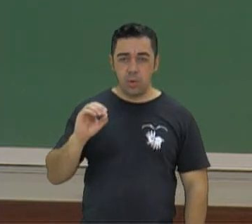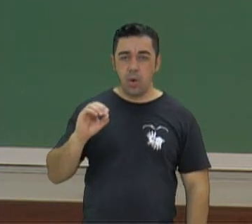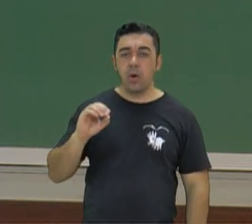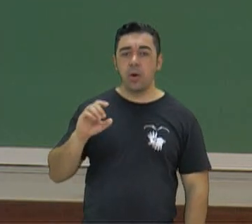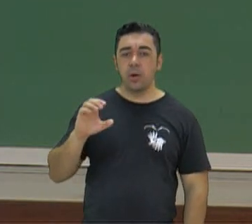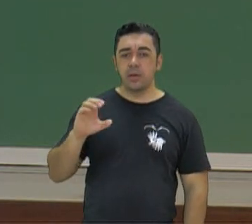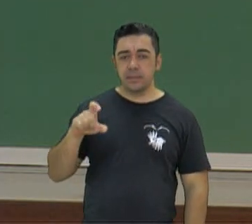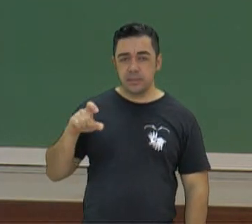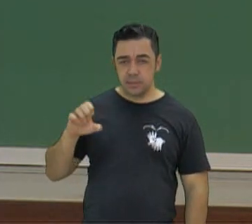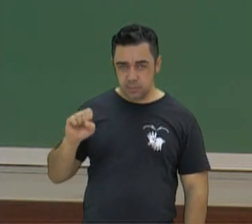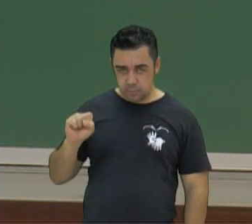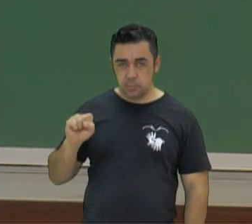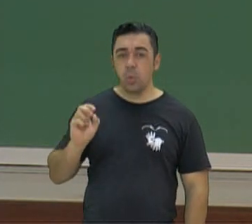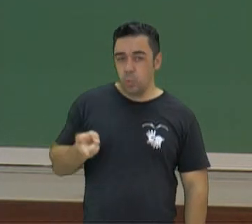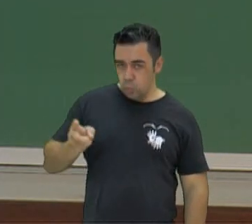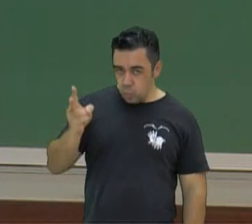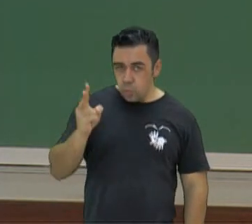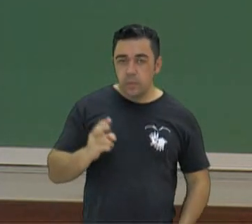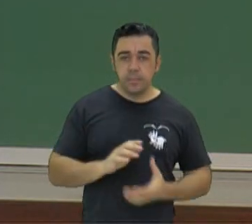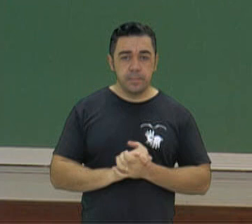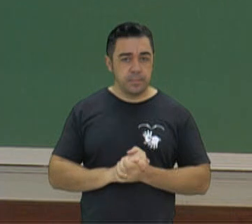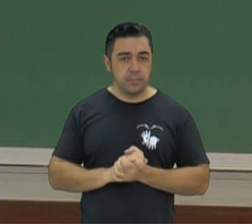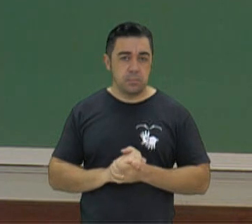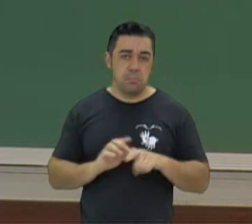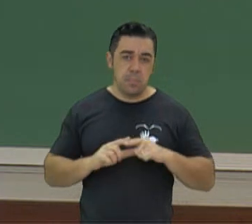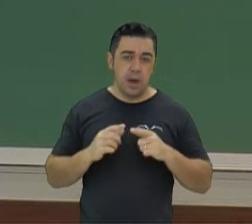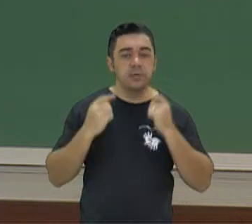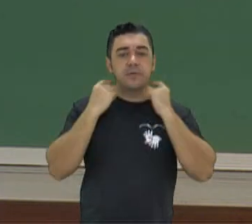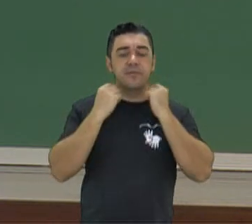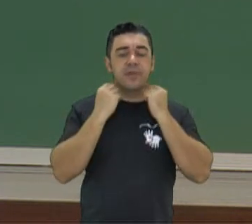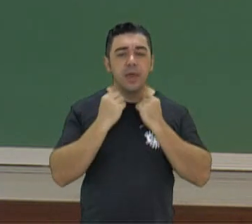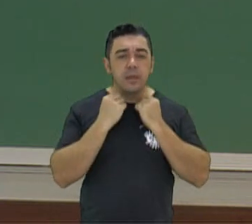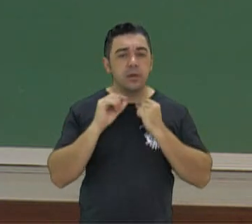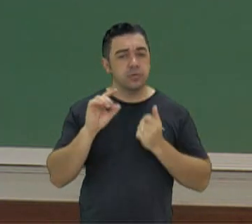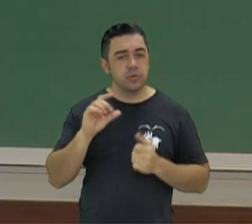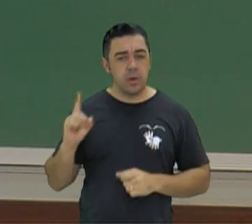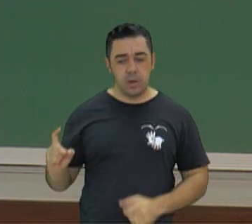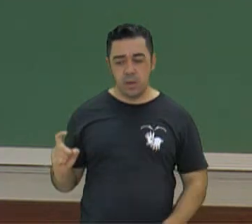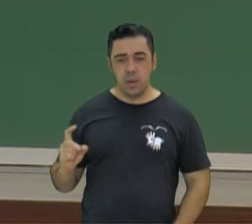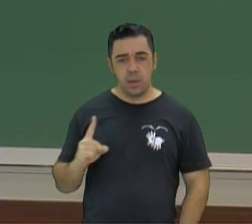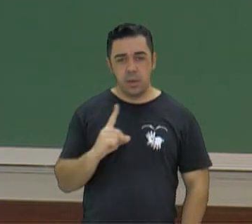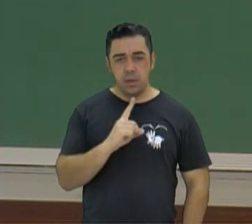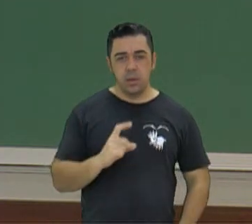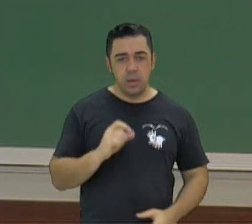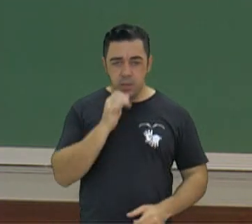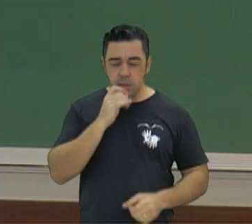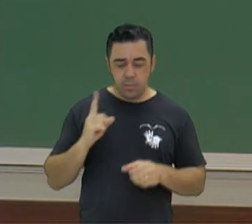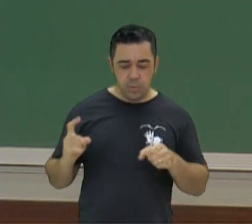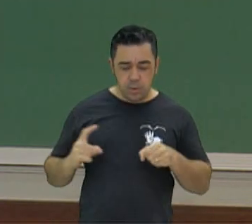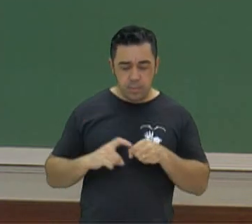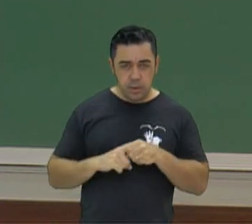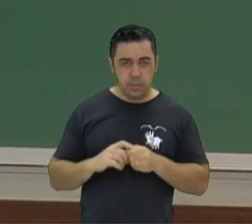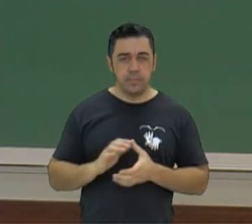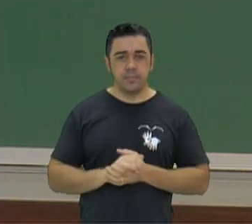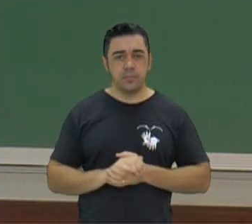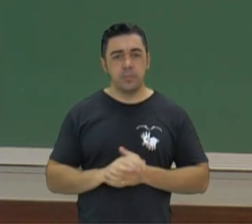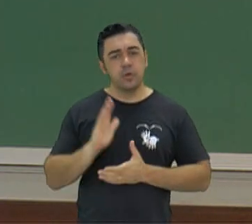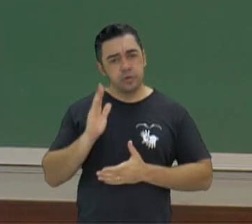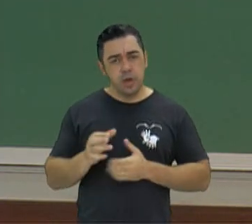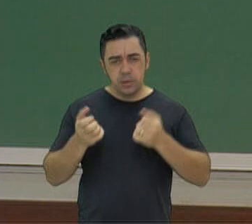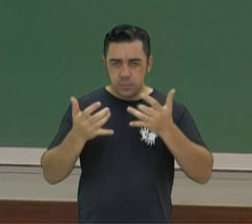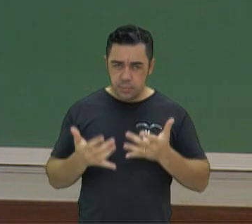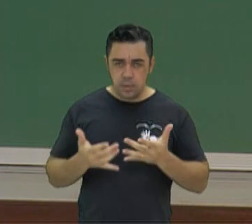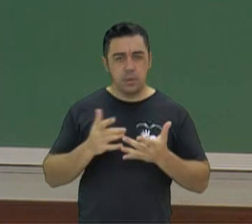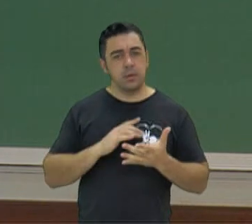Então, essa parte a gente ainda mantém. Mas as fendas só na época do embrião. Letra B, cauda pós-anal. Eu acabei de falar que a gente tem o resquício